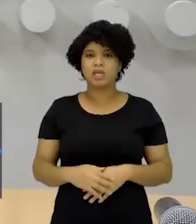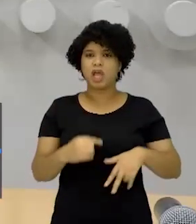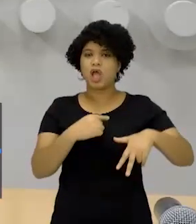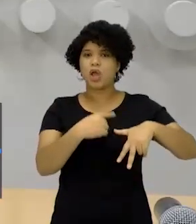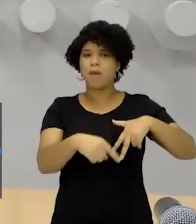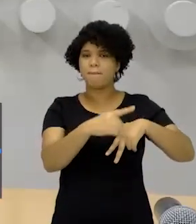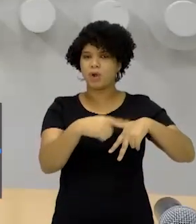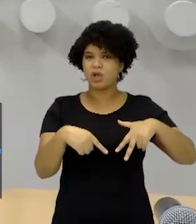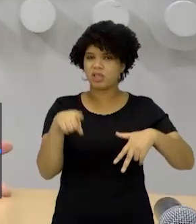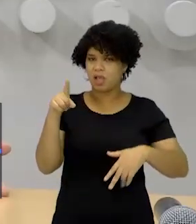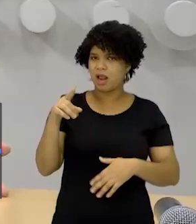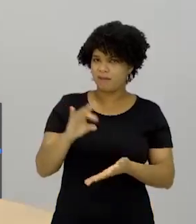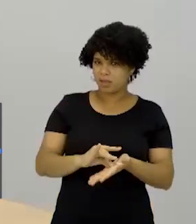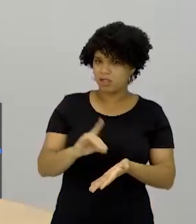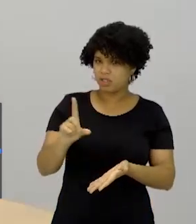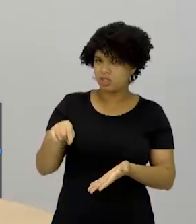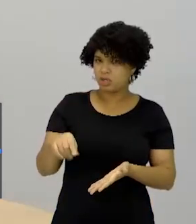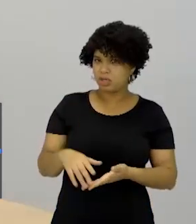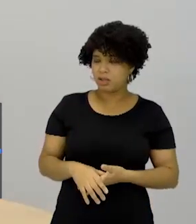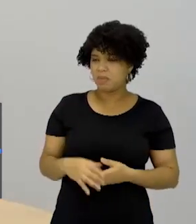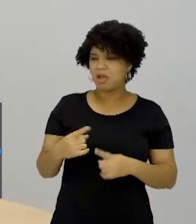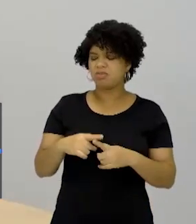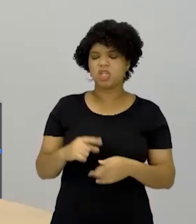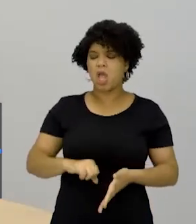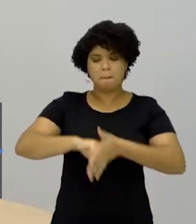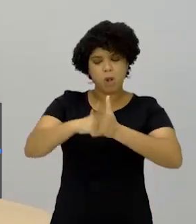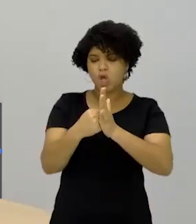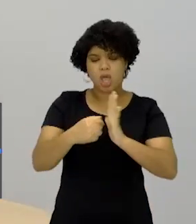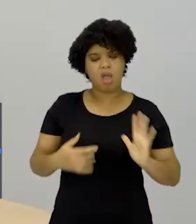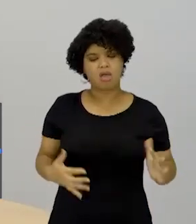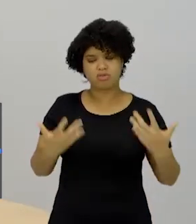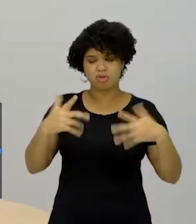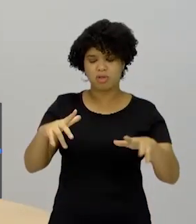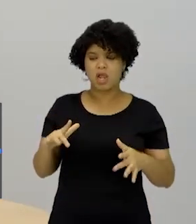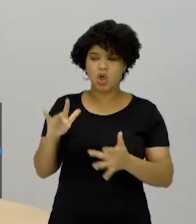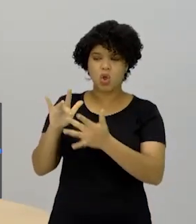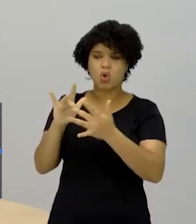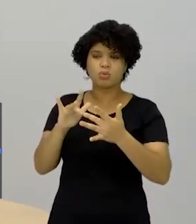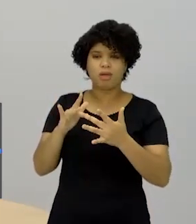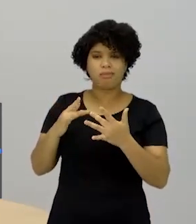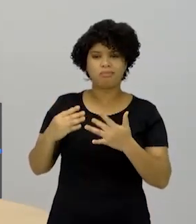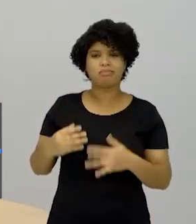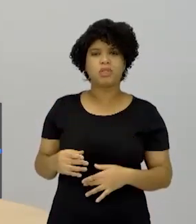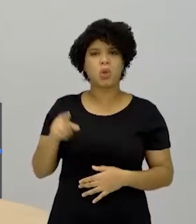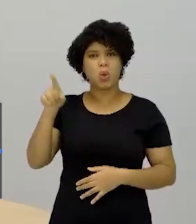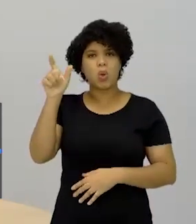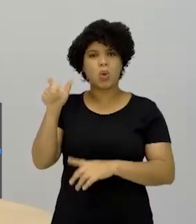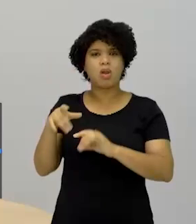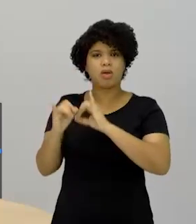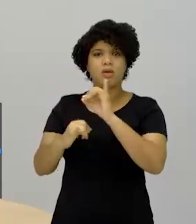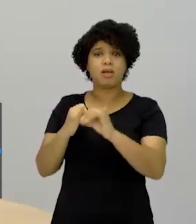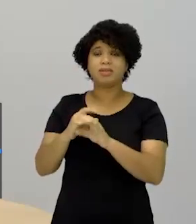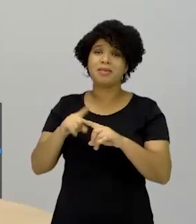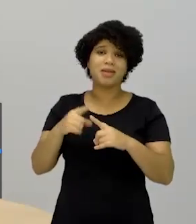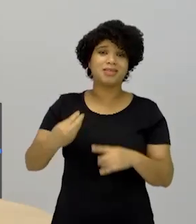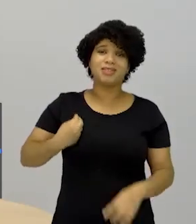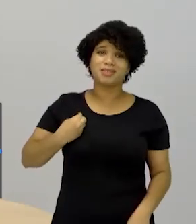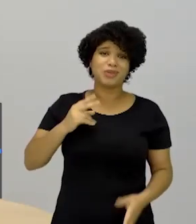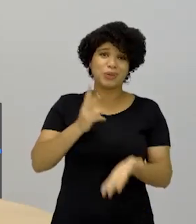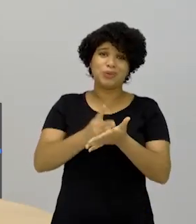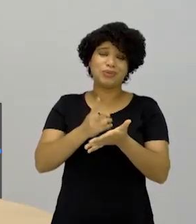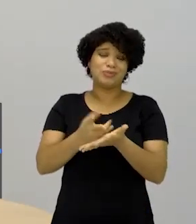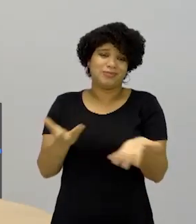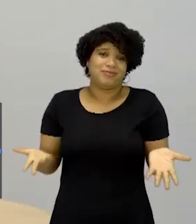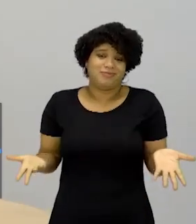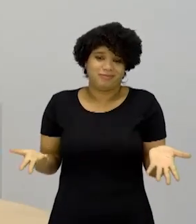bloquear? Ela continua vivendo. É verdade. Né? Aí você bloqueia porque não quero conviver com ela, mas o problema está lá ainda, não vai deixar de existir. Né?